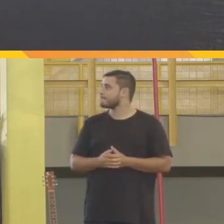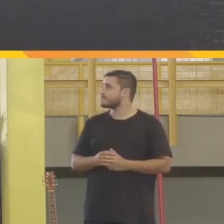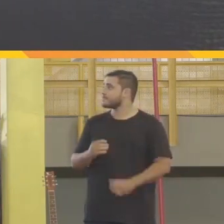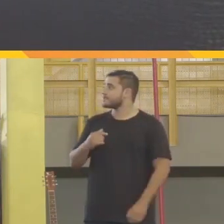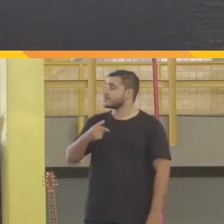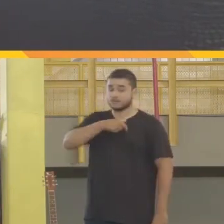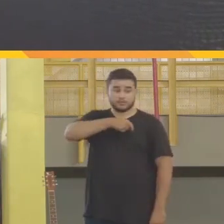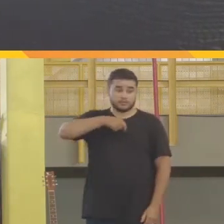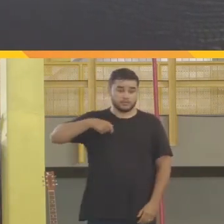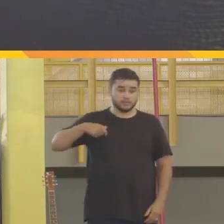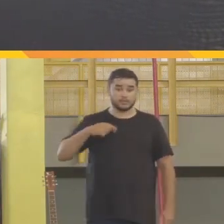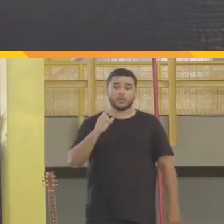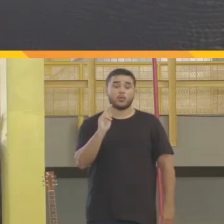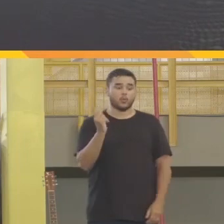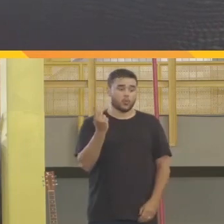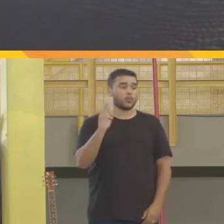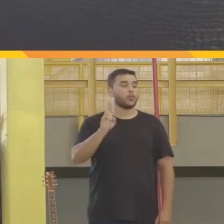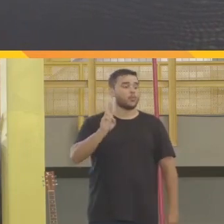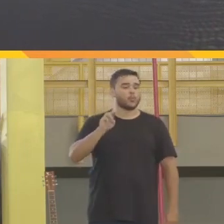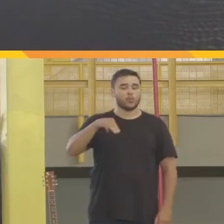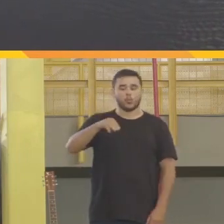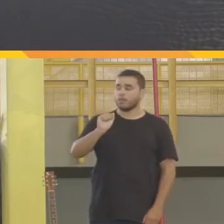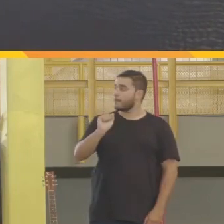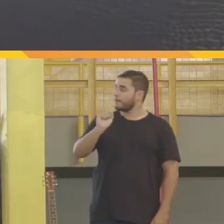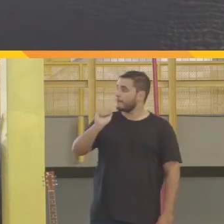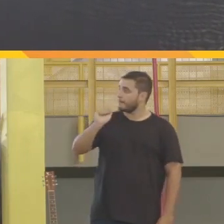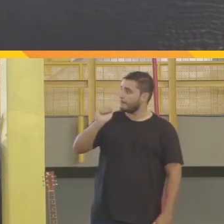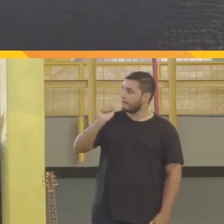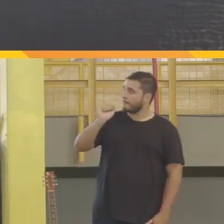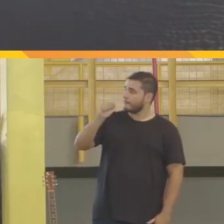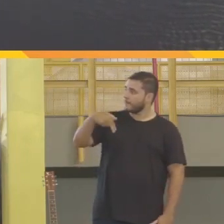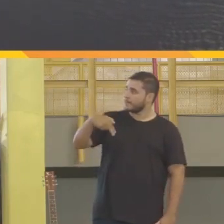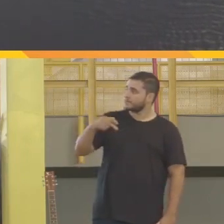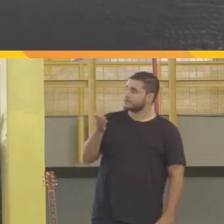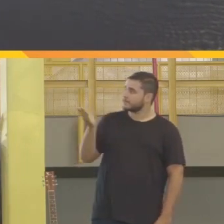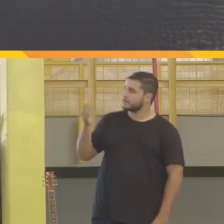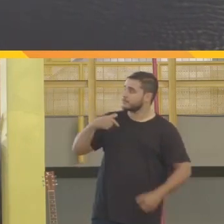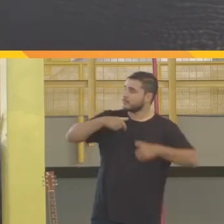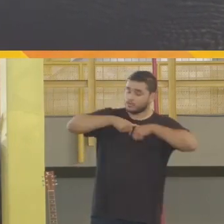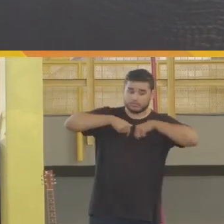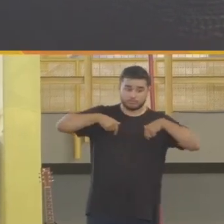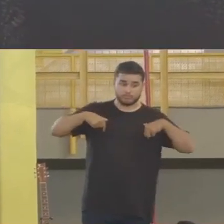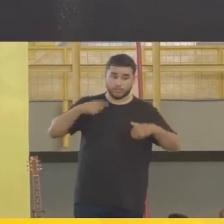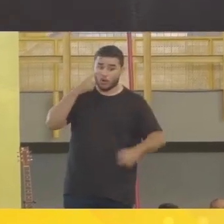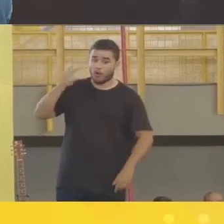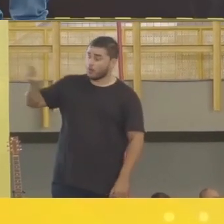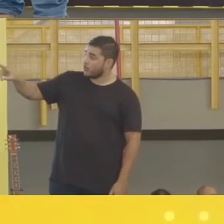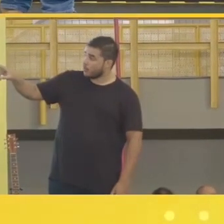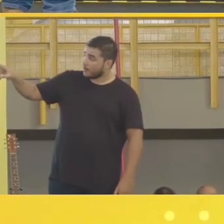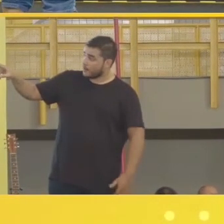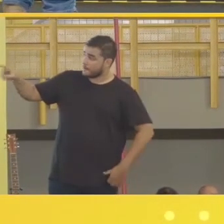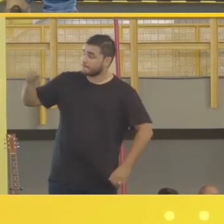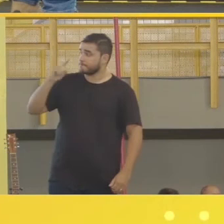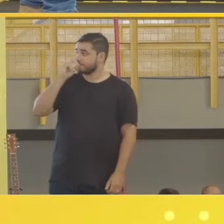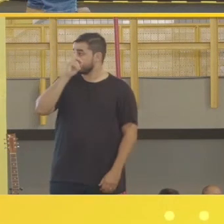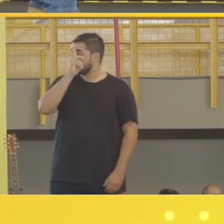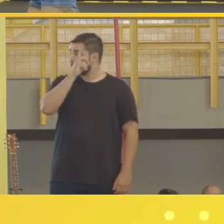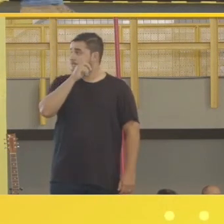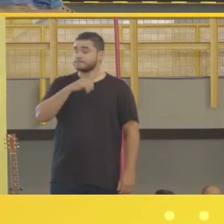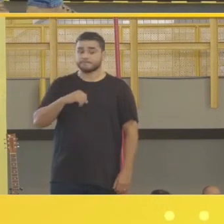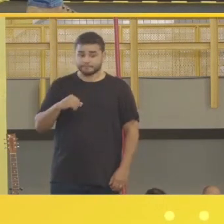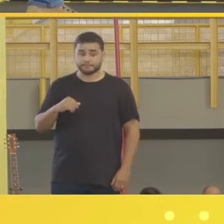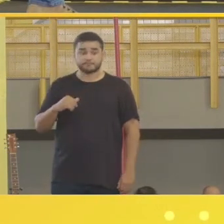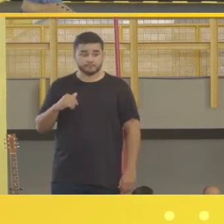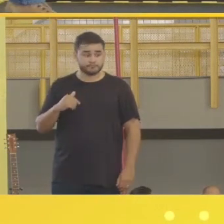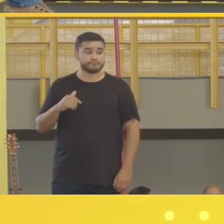plataforma Uma, rapaz. E o da plataforma Uma. @plataforma Uma com H, tudo junto. Plataforma